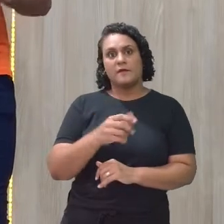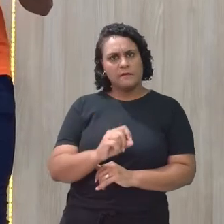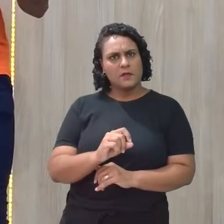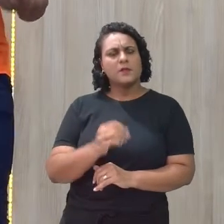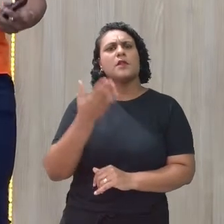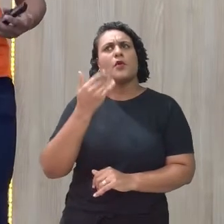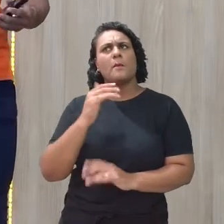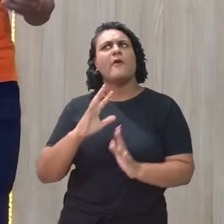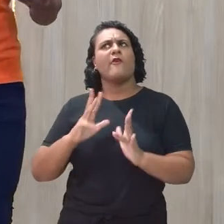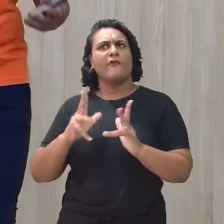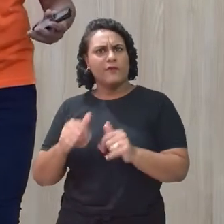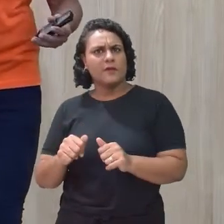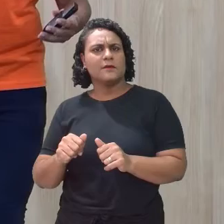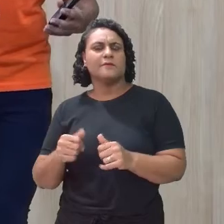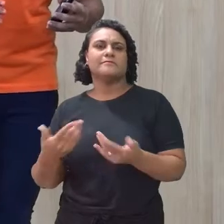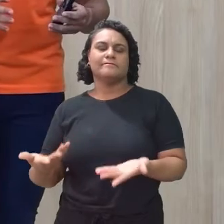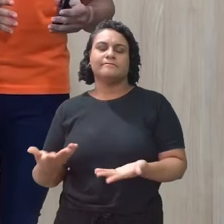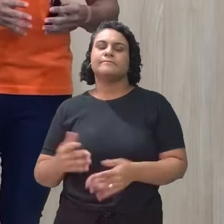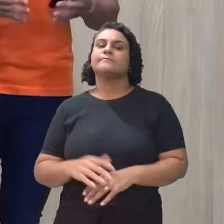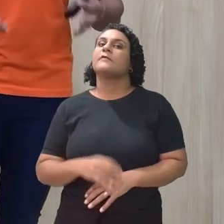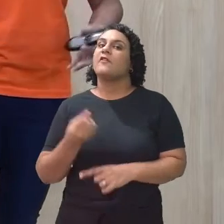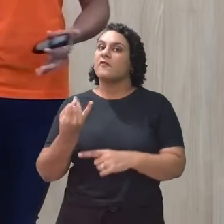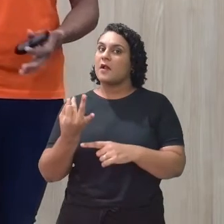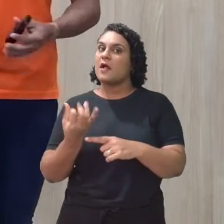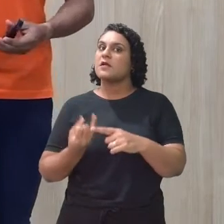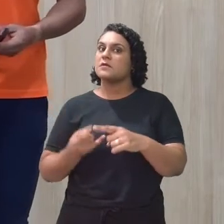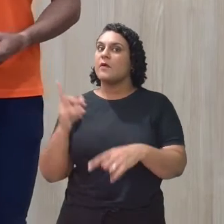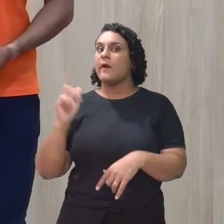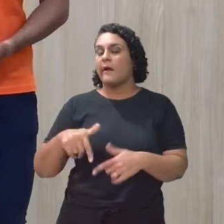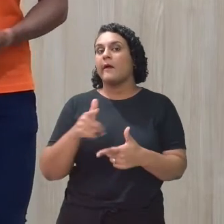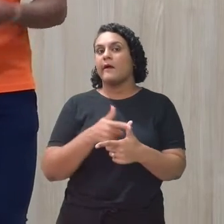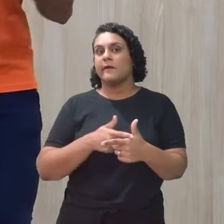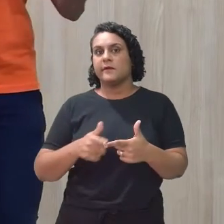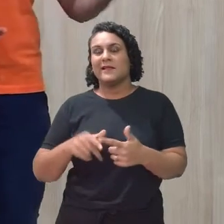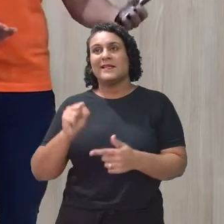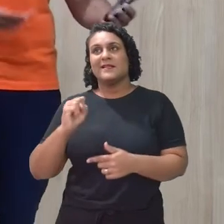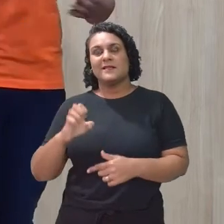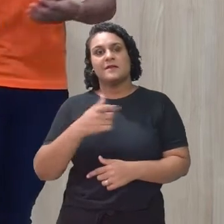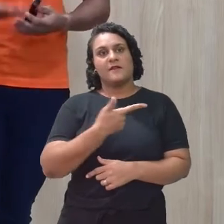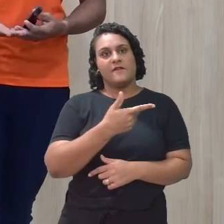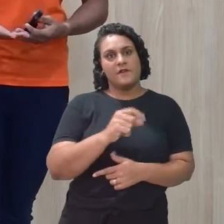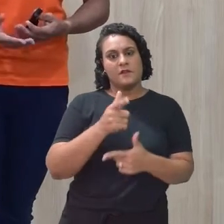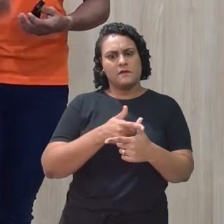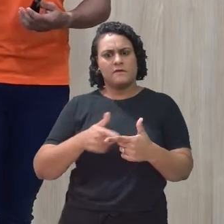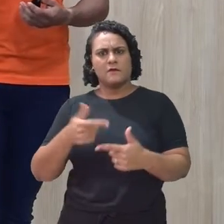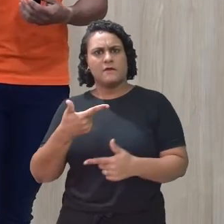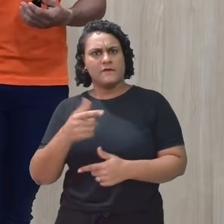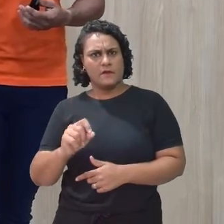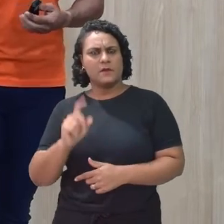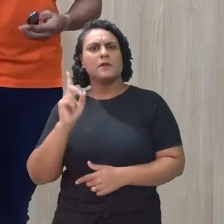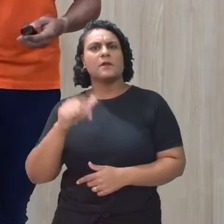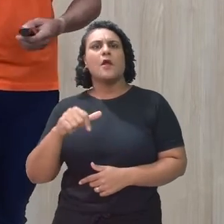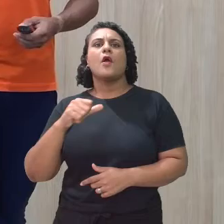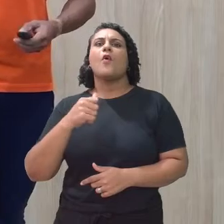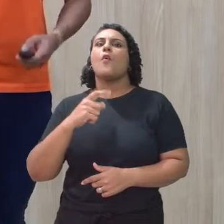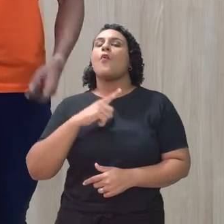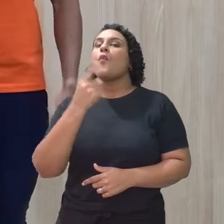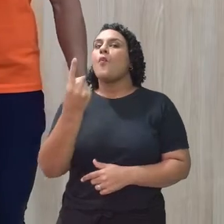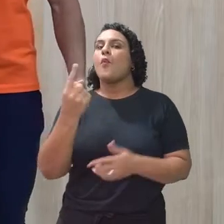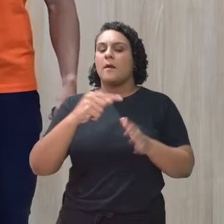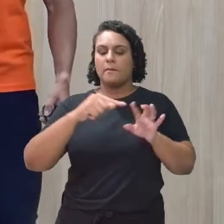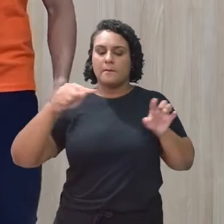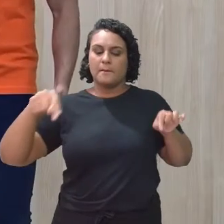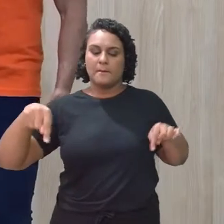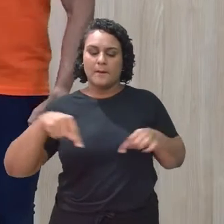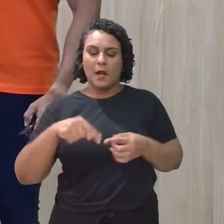E a gente falou que fração nada mais é do que uma divisão. Então, se eu divido 20 por 20, eu tenho uma barra